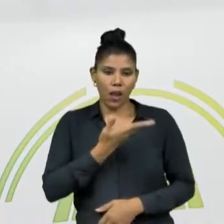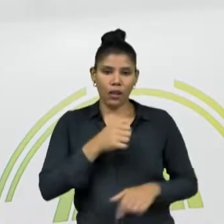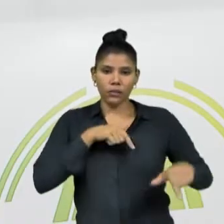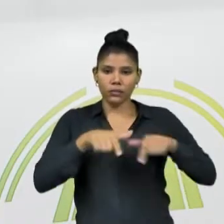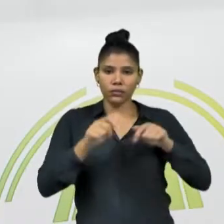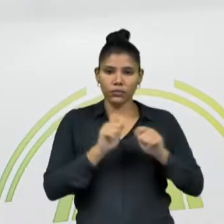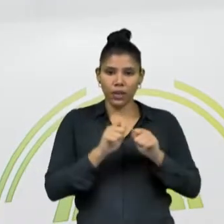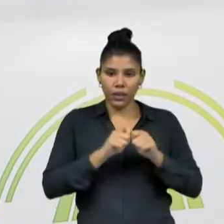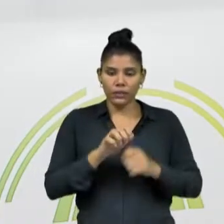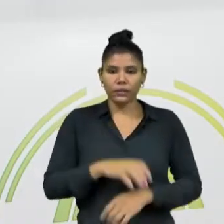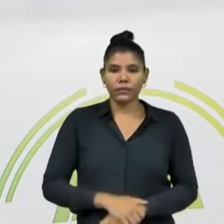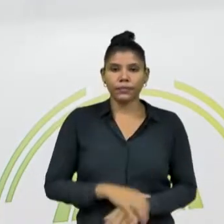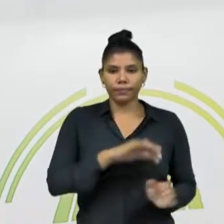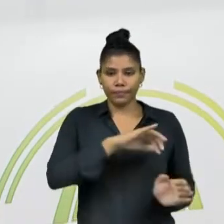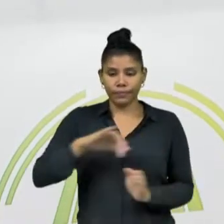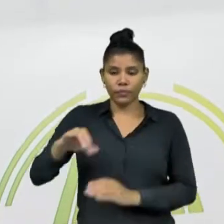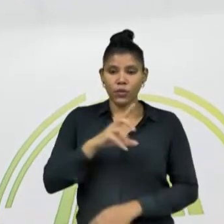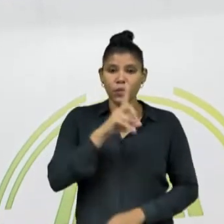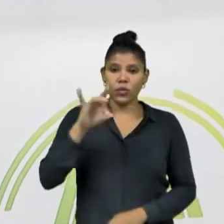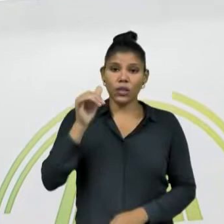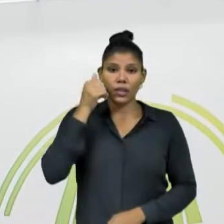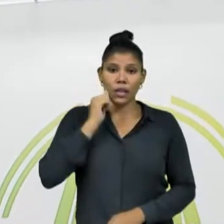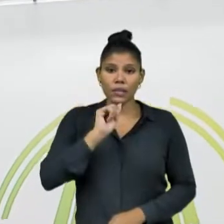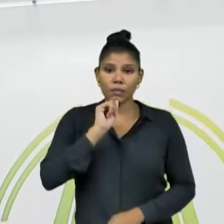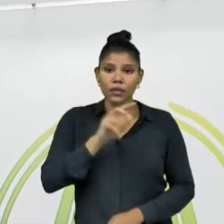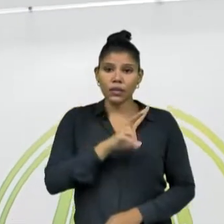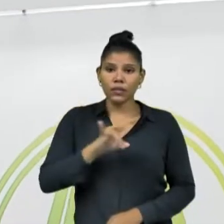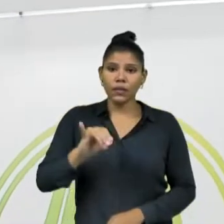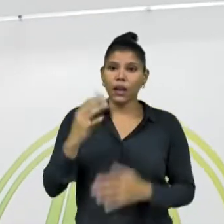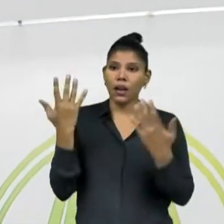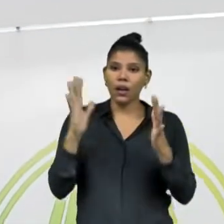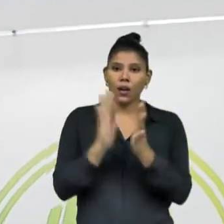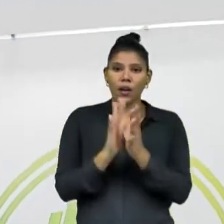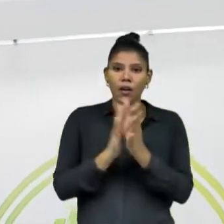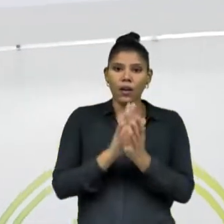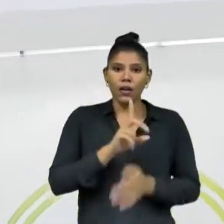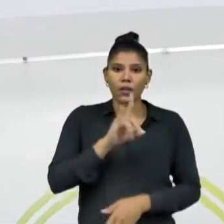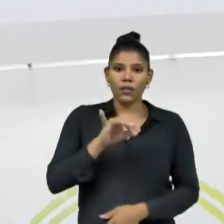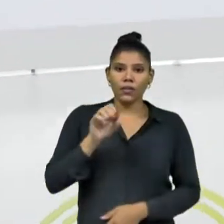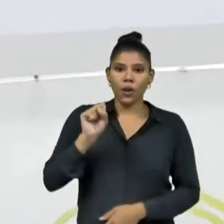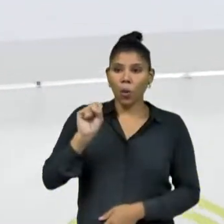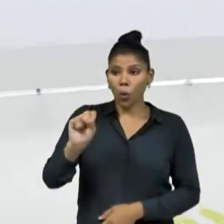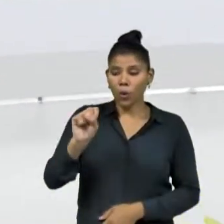O Dia das Mães este ano será comemorado no dia 8 de maio, e o